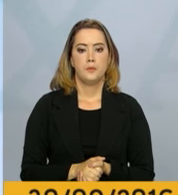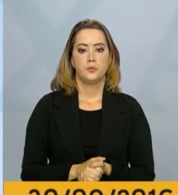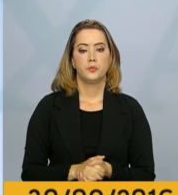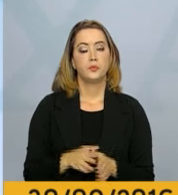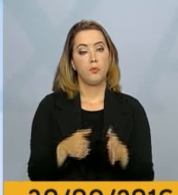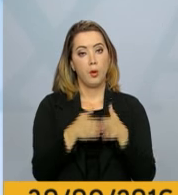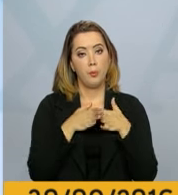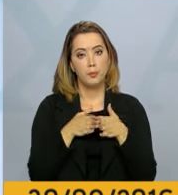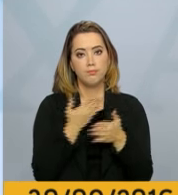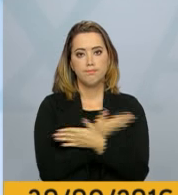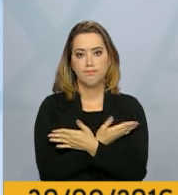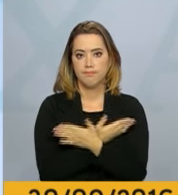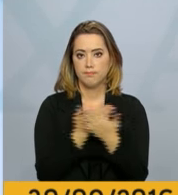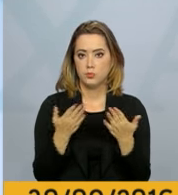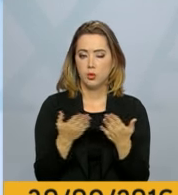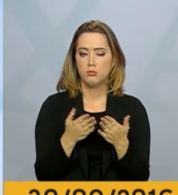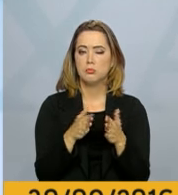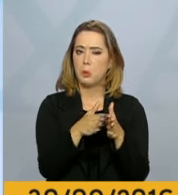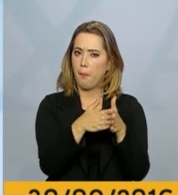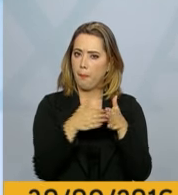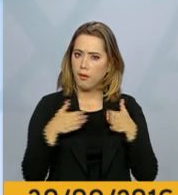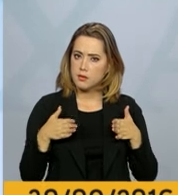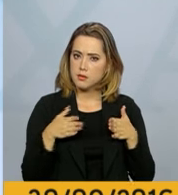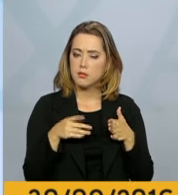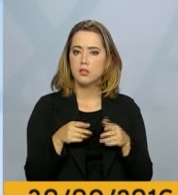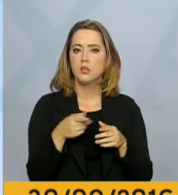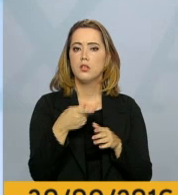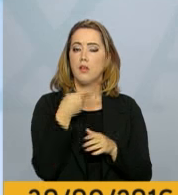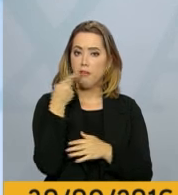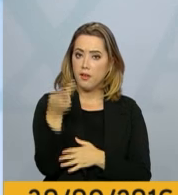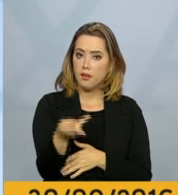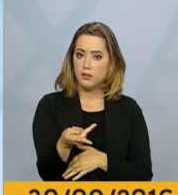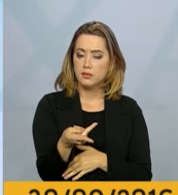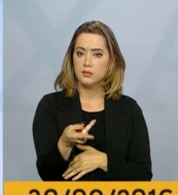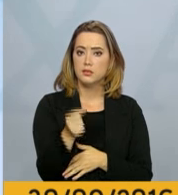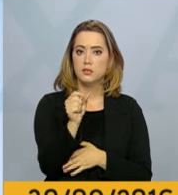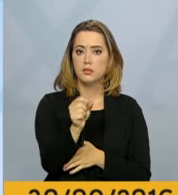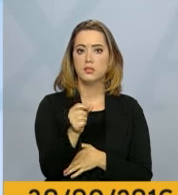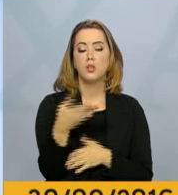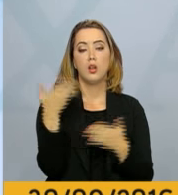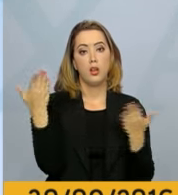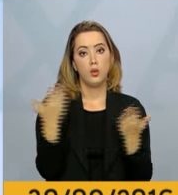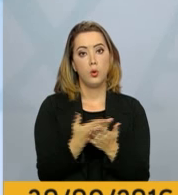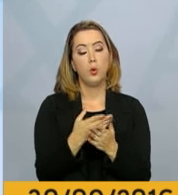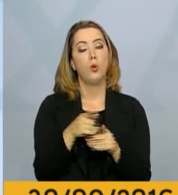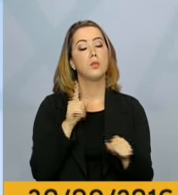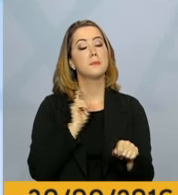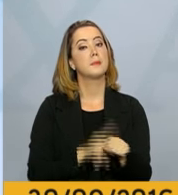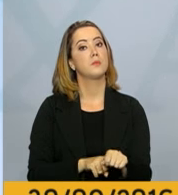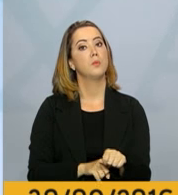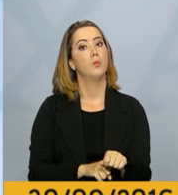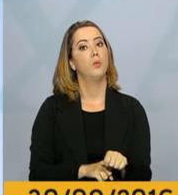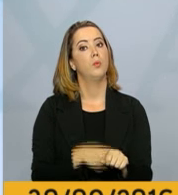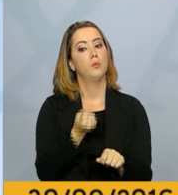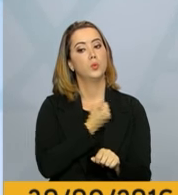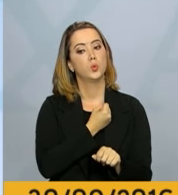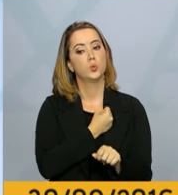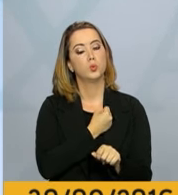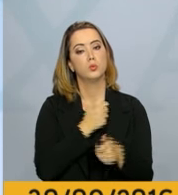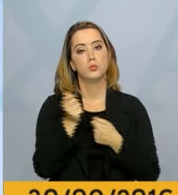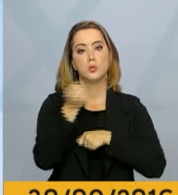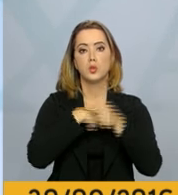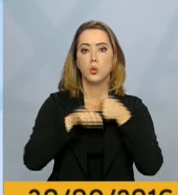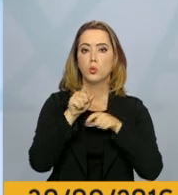Portanto, eu peço licença para deixar registro desta situação econômica e social do